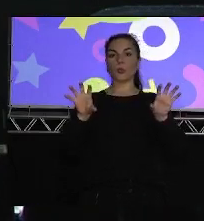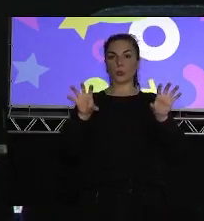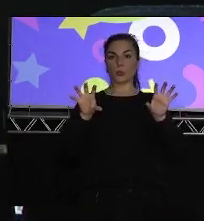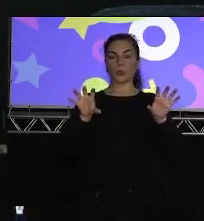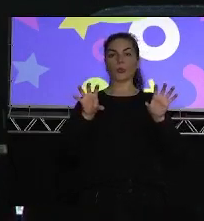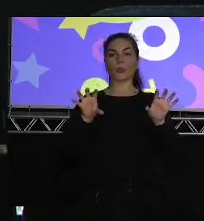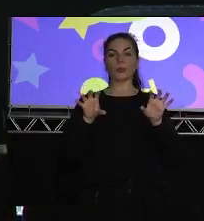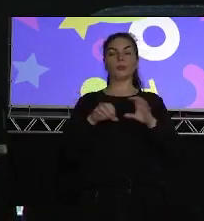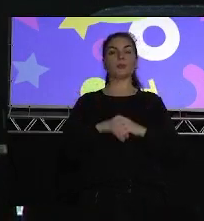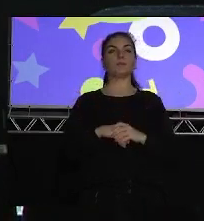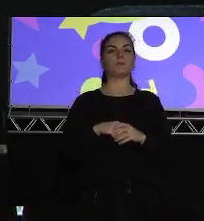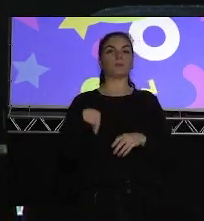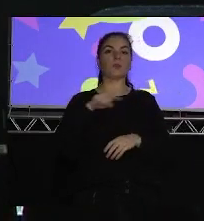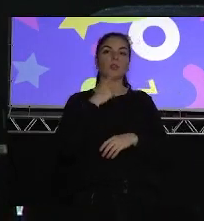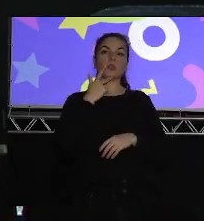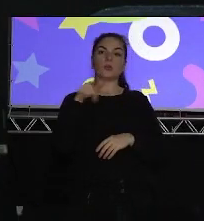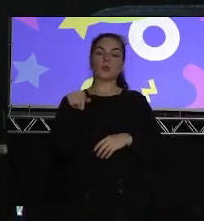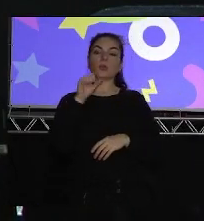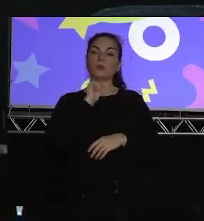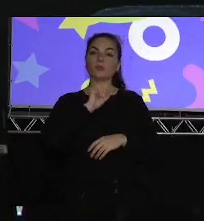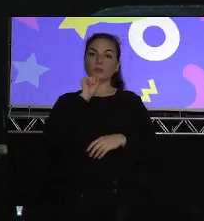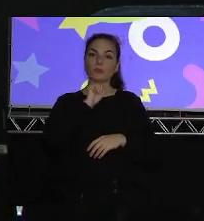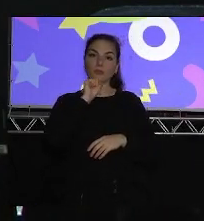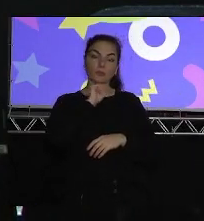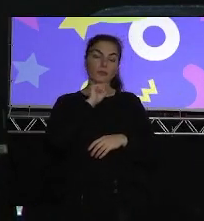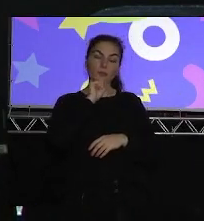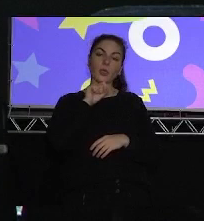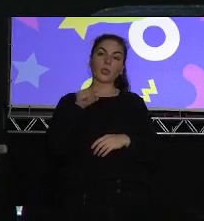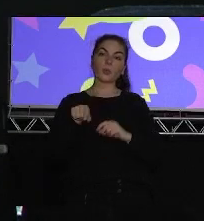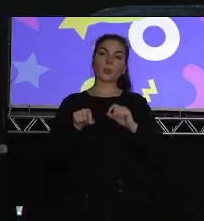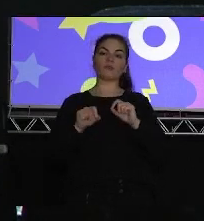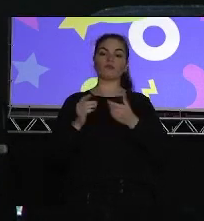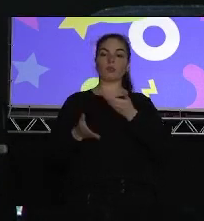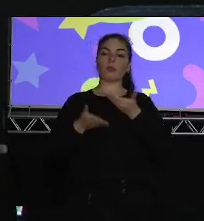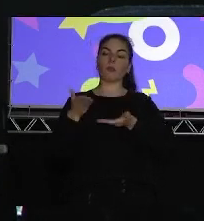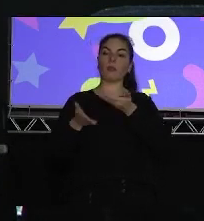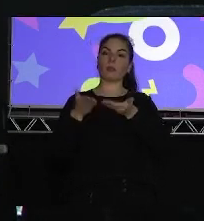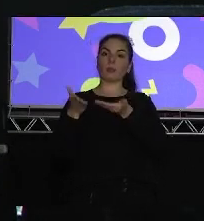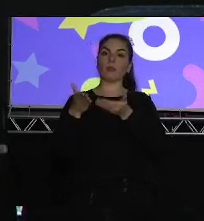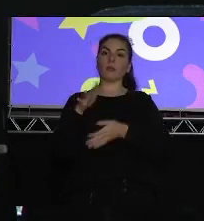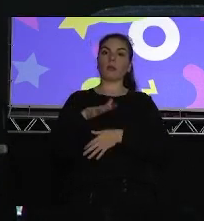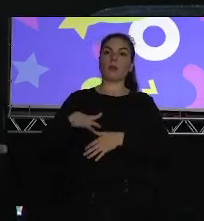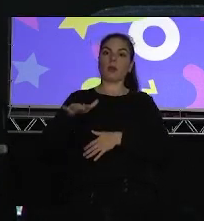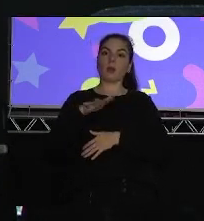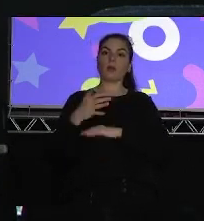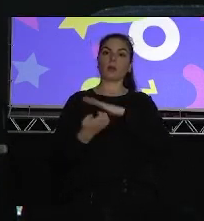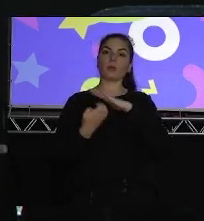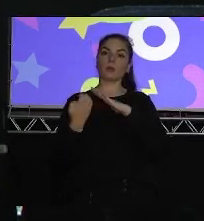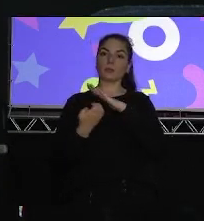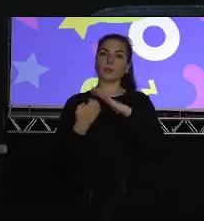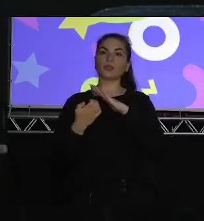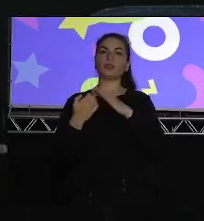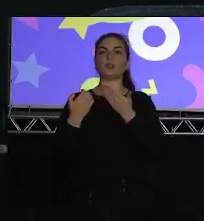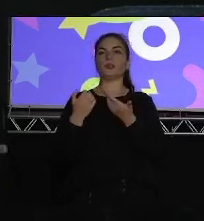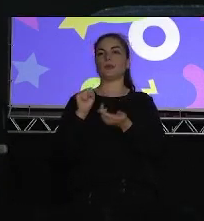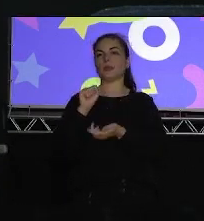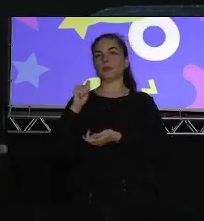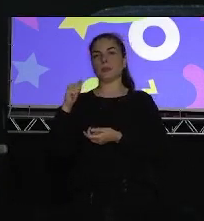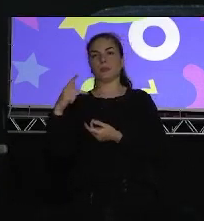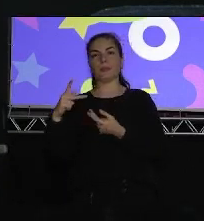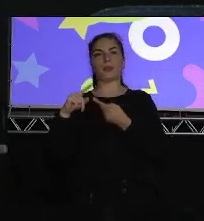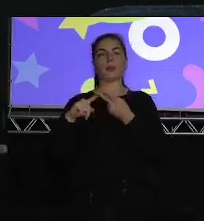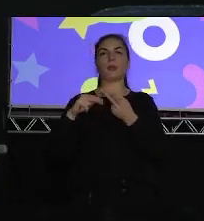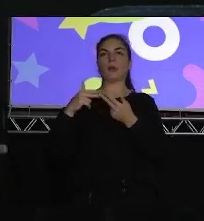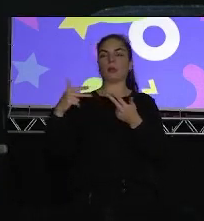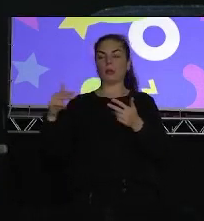de serviço. Né? A gente chamou de value streams, mas uma value stream que ia atender a área corporate, que é toda a parte corporativa, SAP, Salesforce,